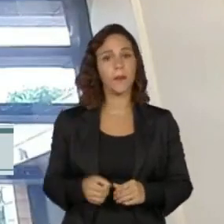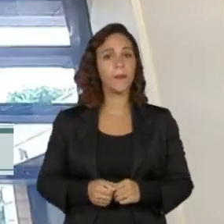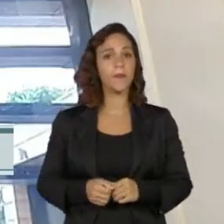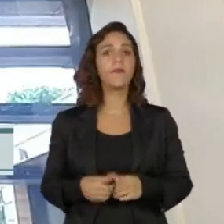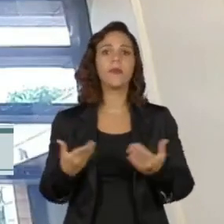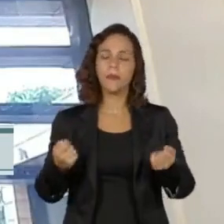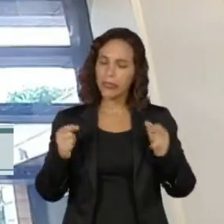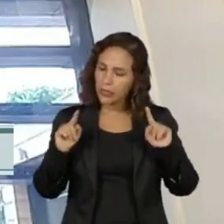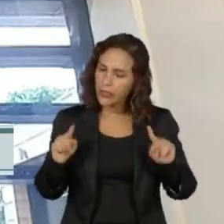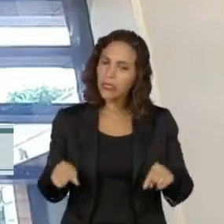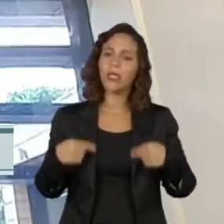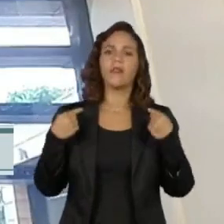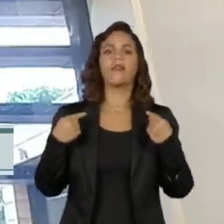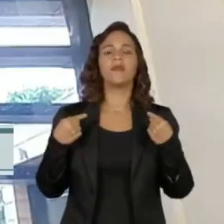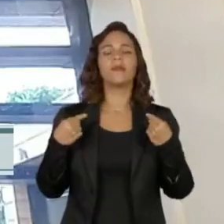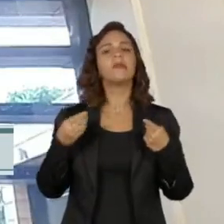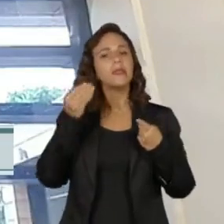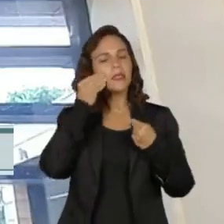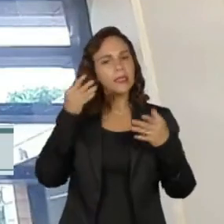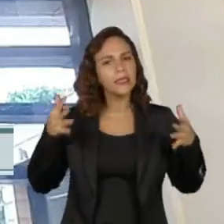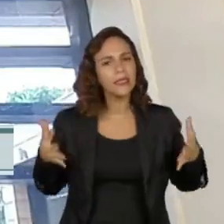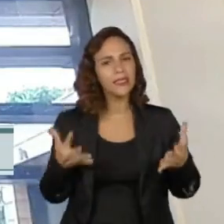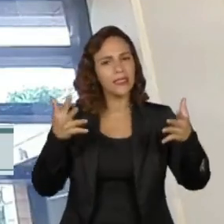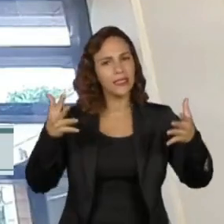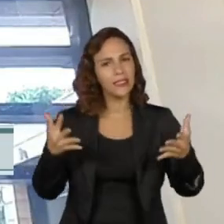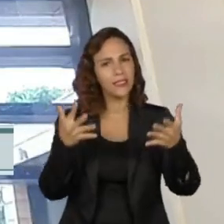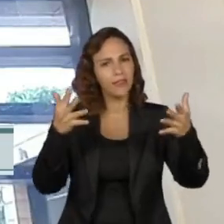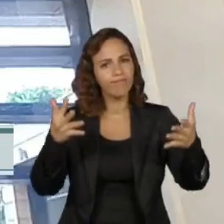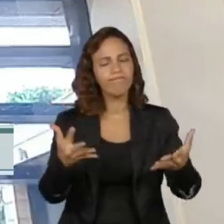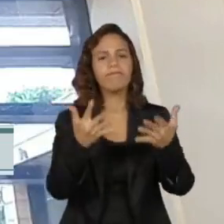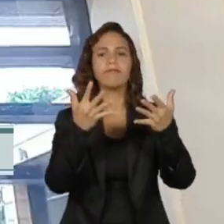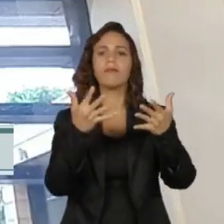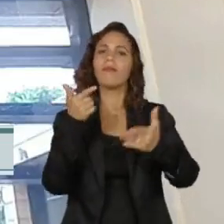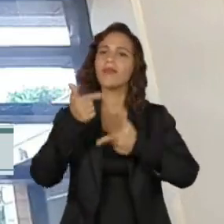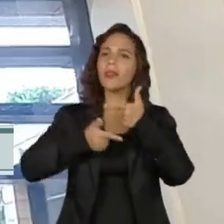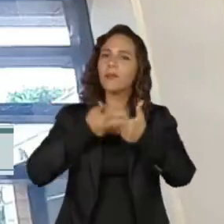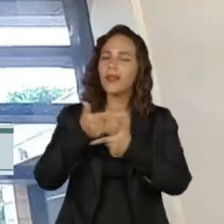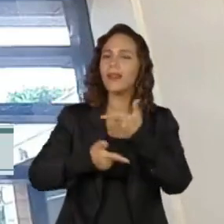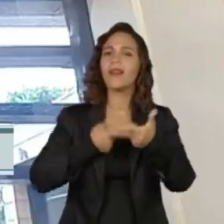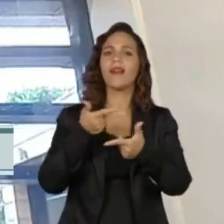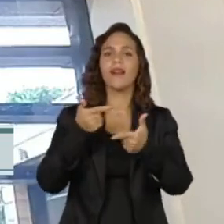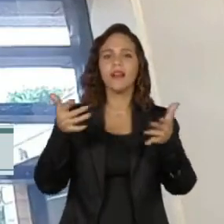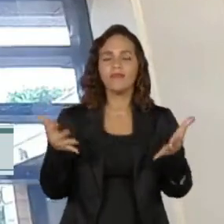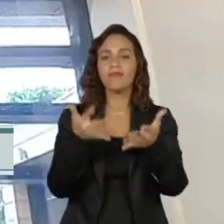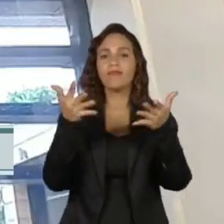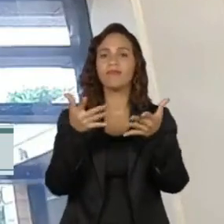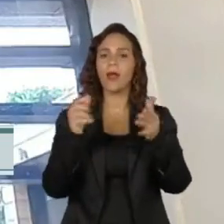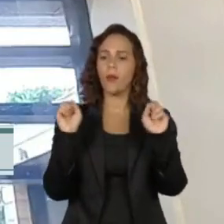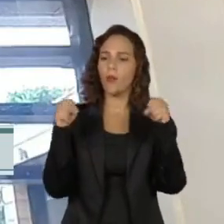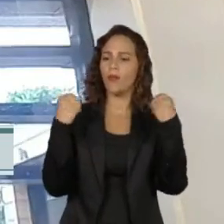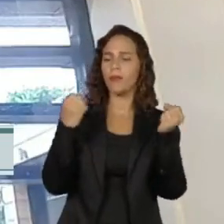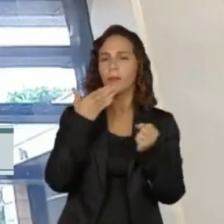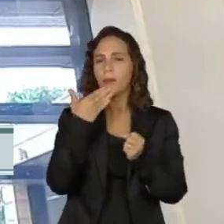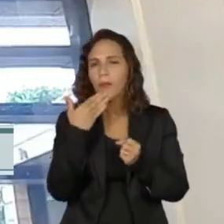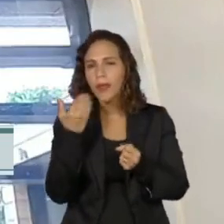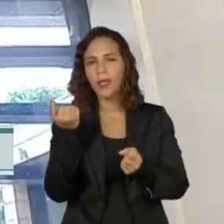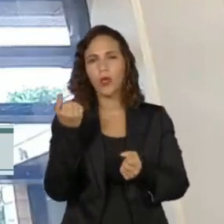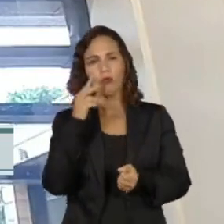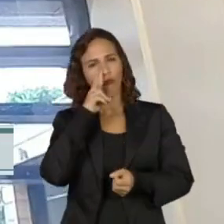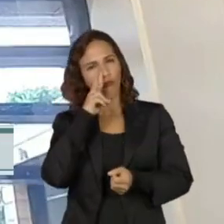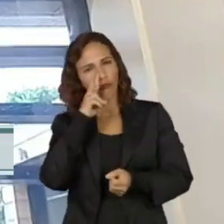todo um desafio para que a gente possa não só trabalhar no sentido de melhorar a execução desses movimentos, o fortalecimento